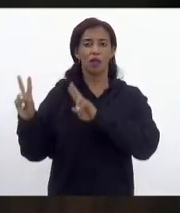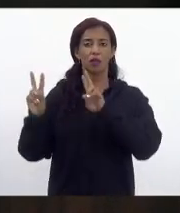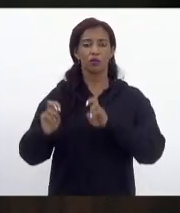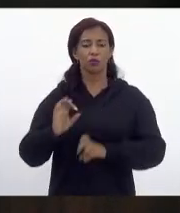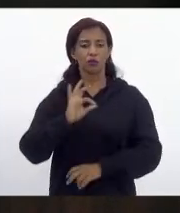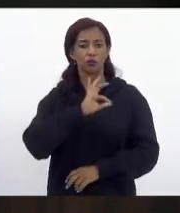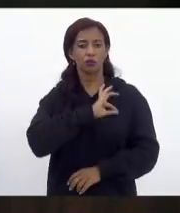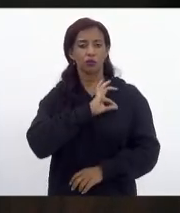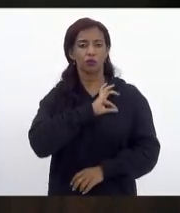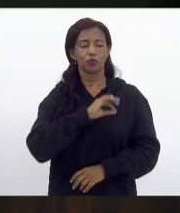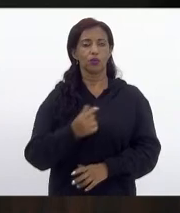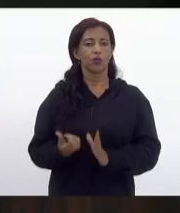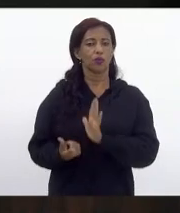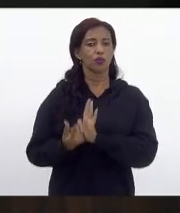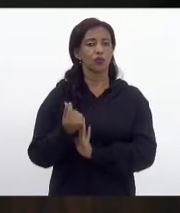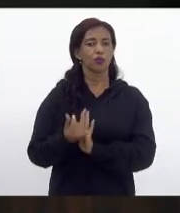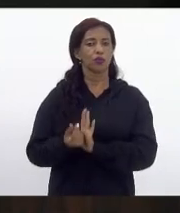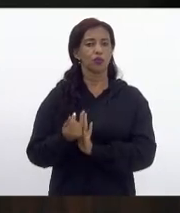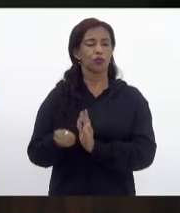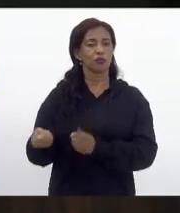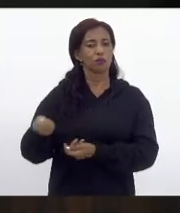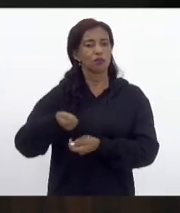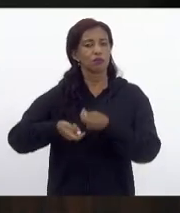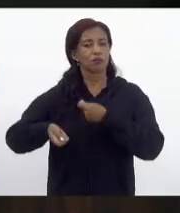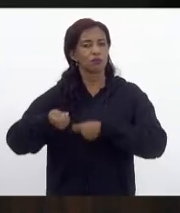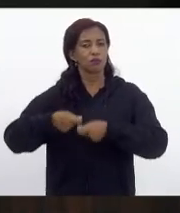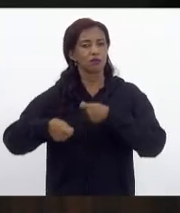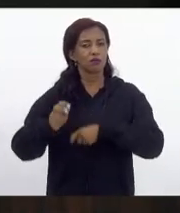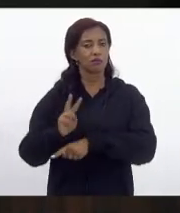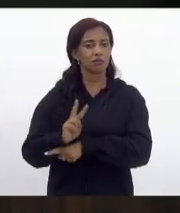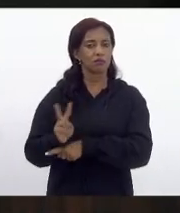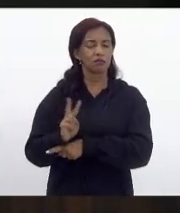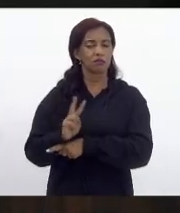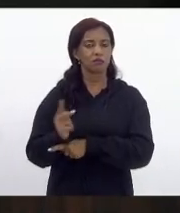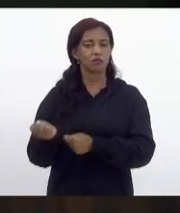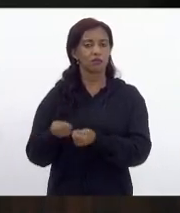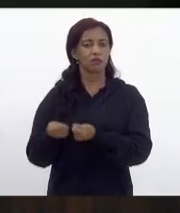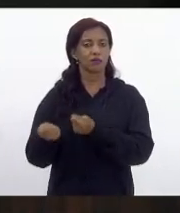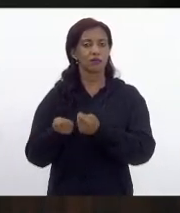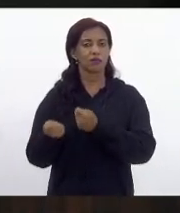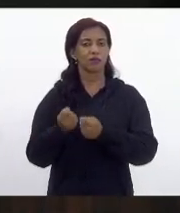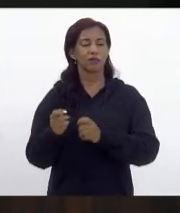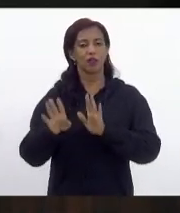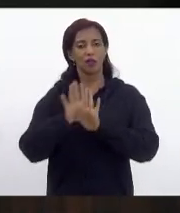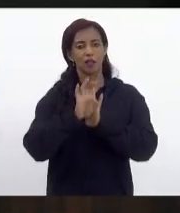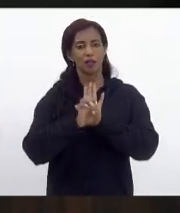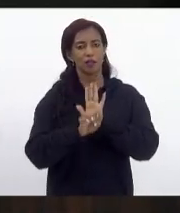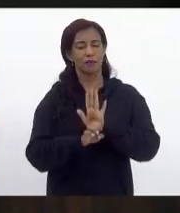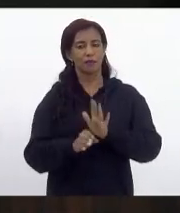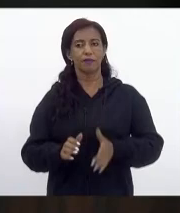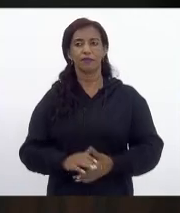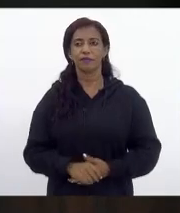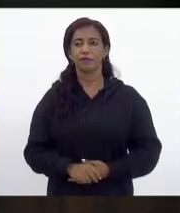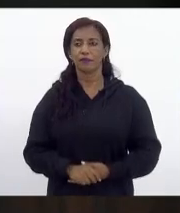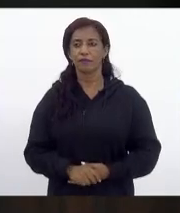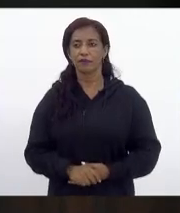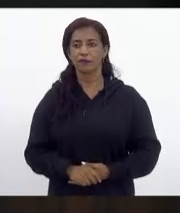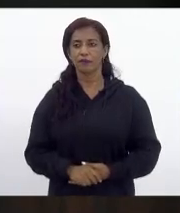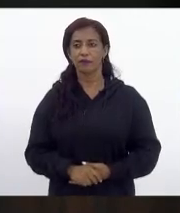polícia e de orçamento, finanças, fiscalização financeira e controle, as emendas de plenário.